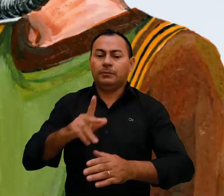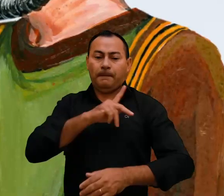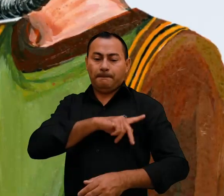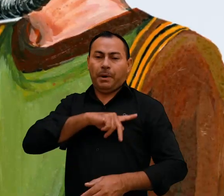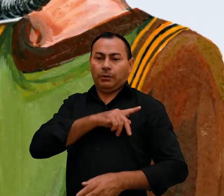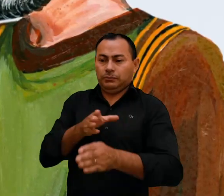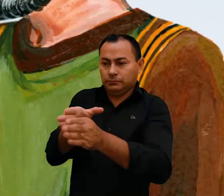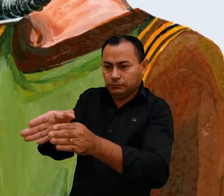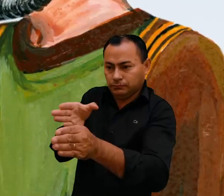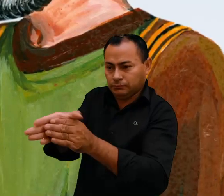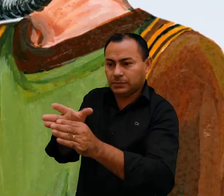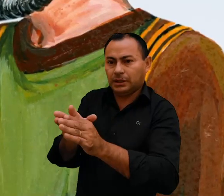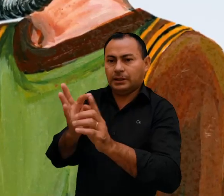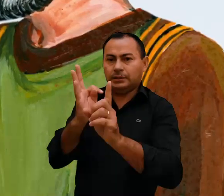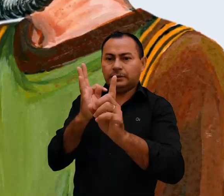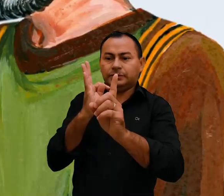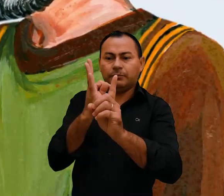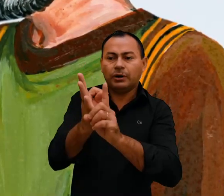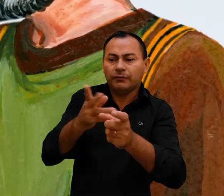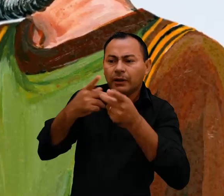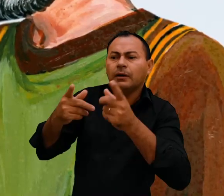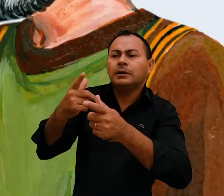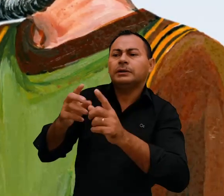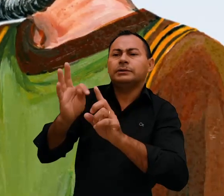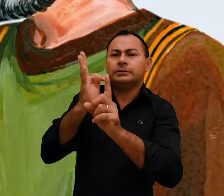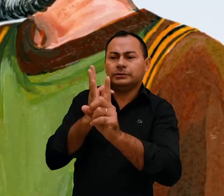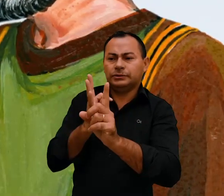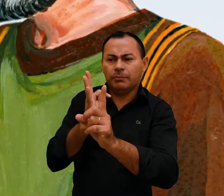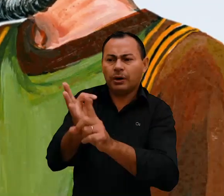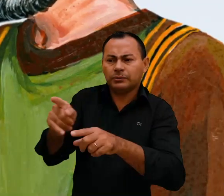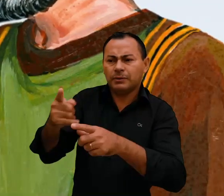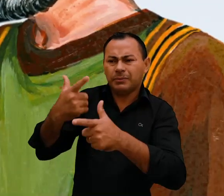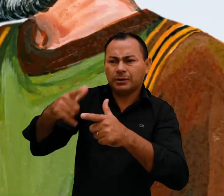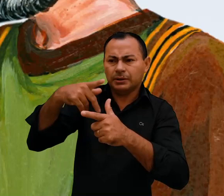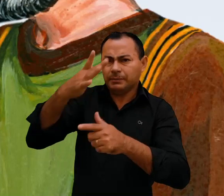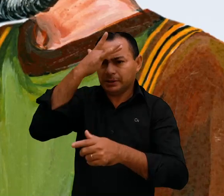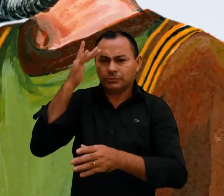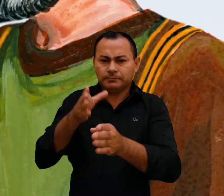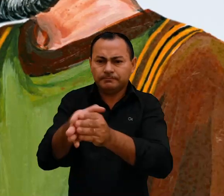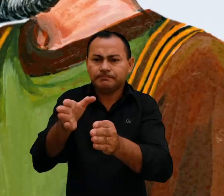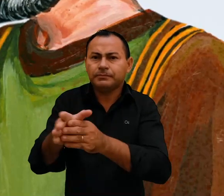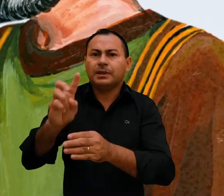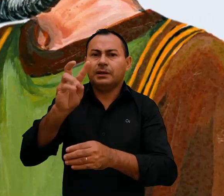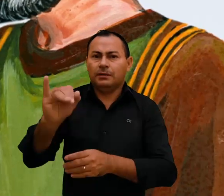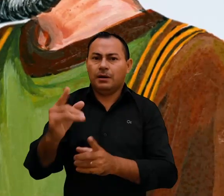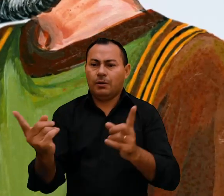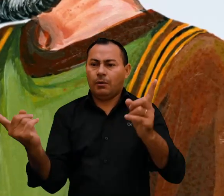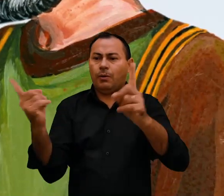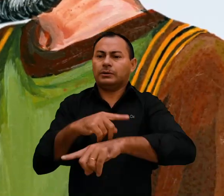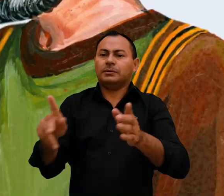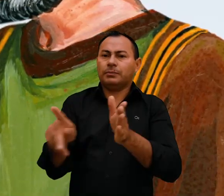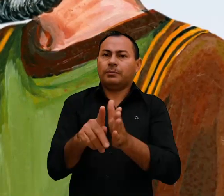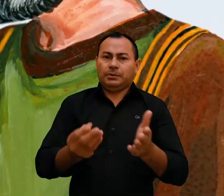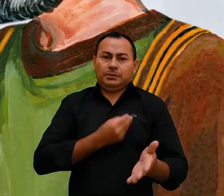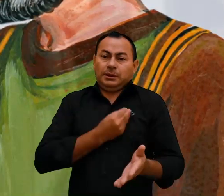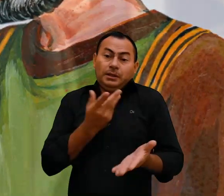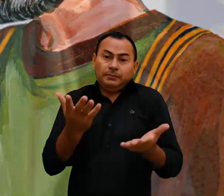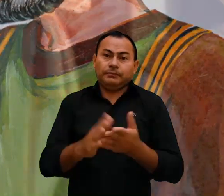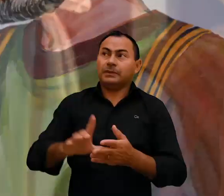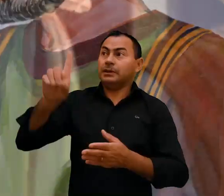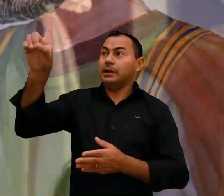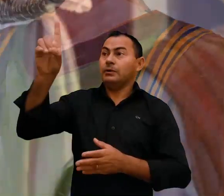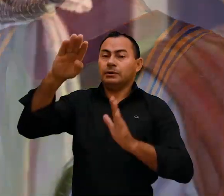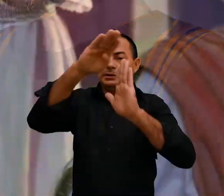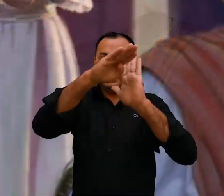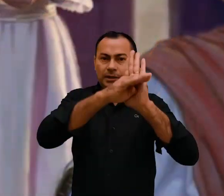quando Paulo aconselha que Timóteo estava sendo Timóteo o problema com essa gente que você está aconselhando é que eles vão contra eles